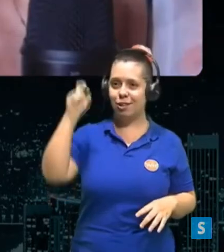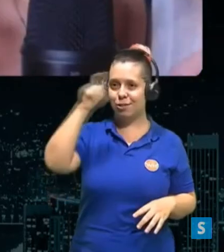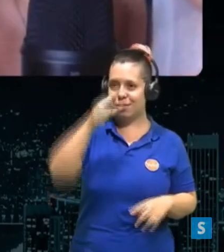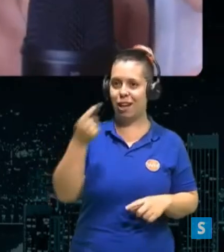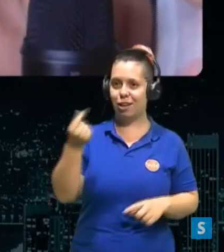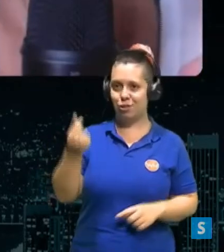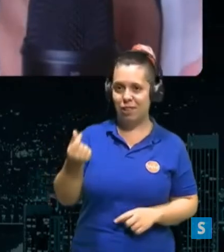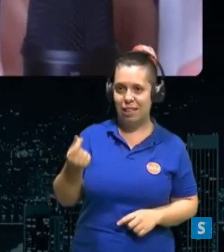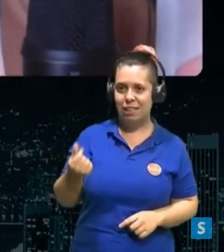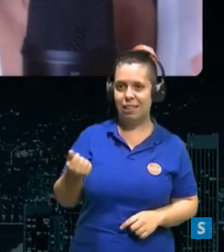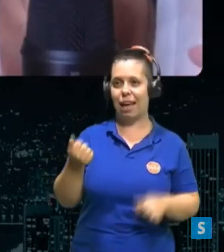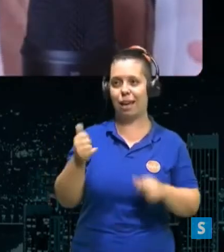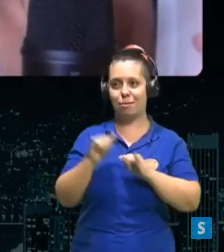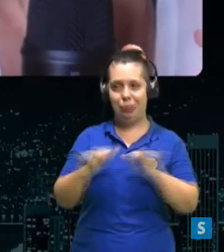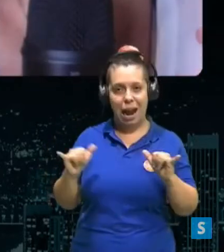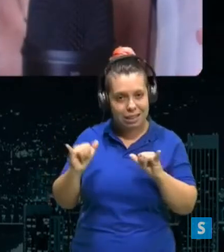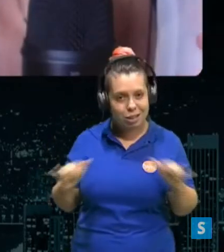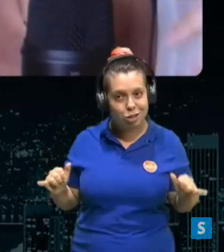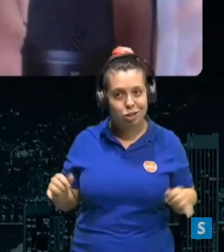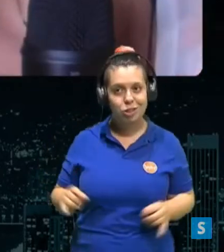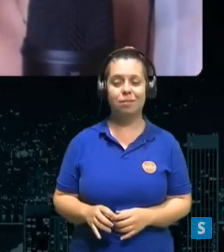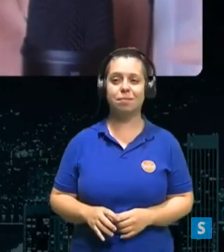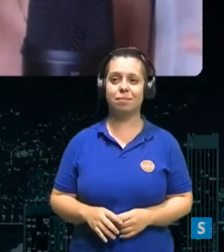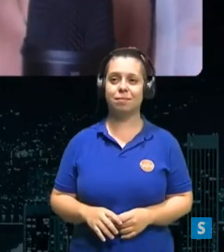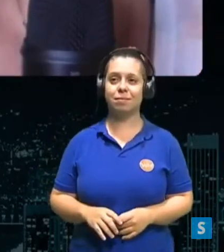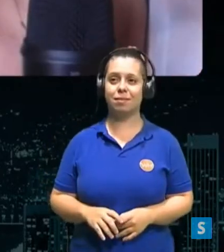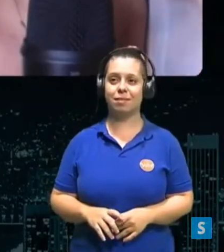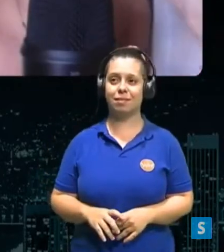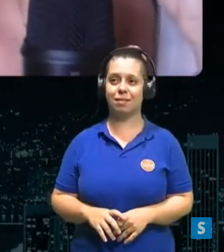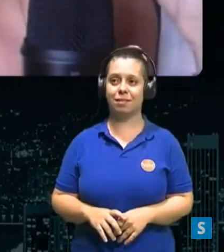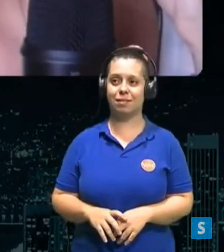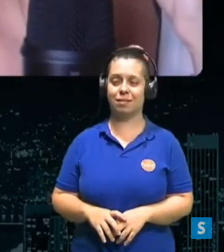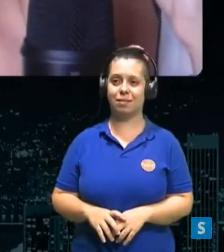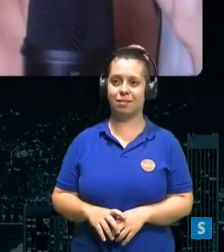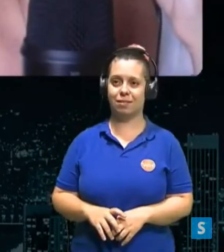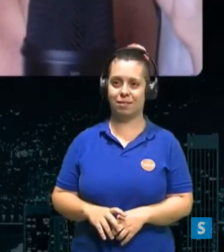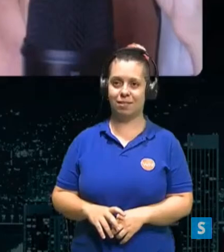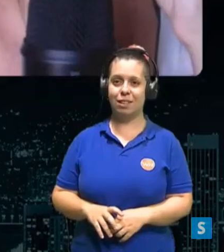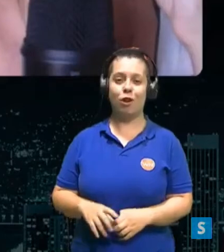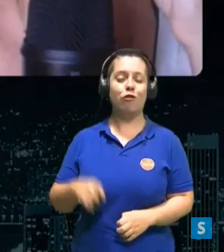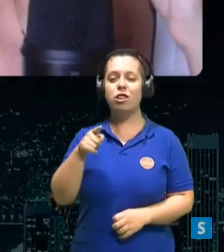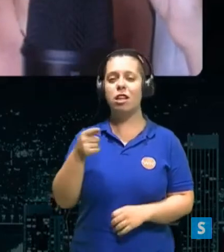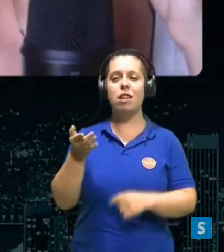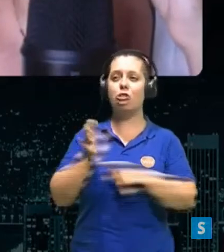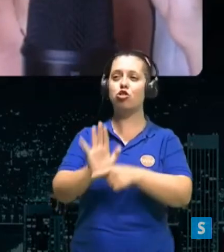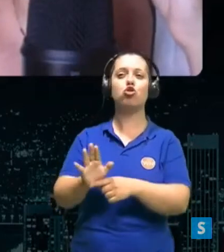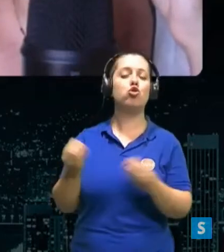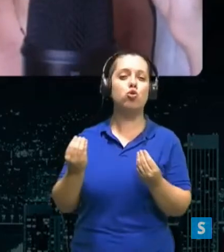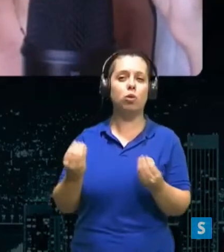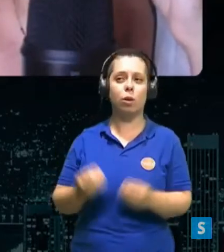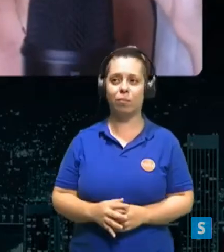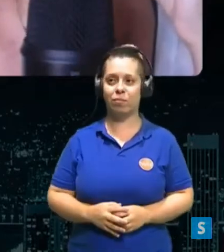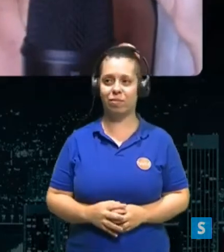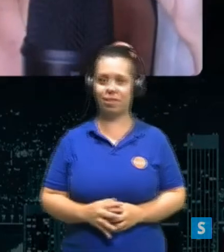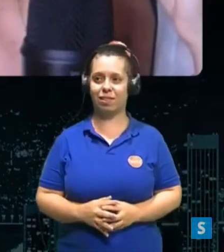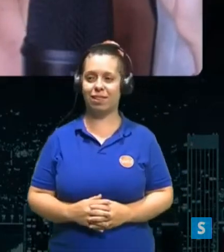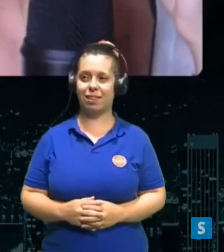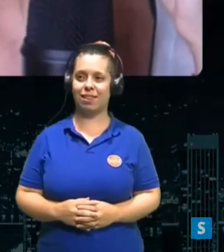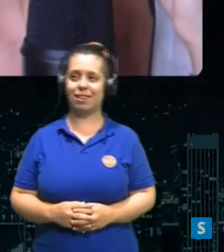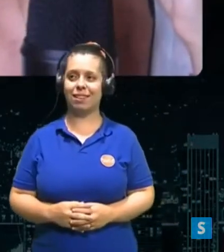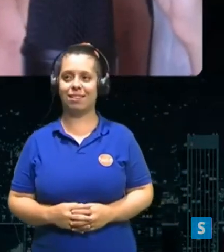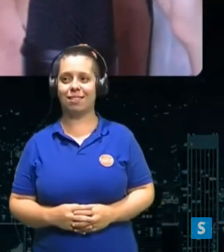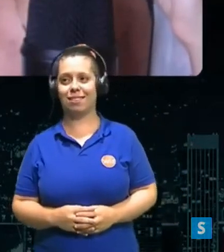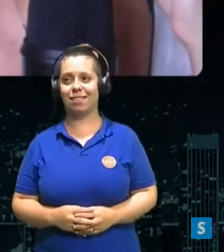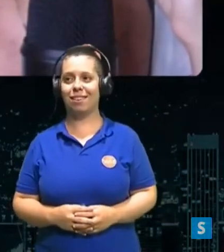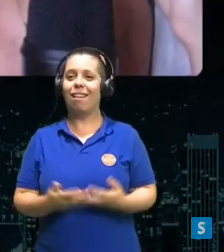com financeiro marketing Oi como é que vocês ajudam esses fundadores que nem você